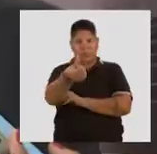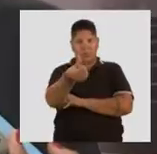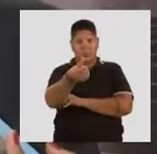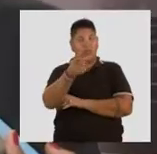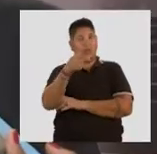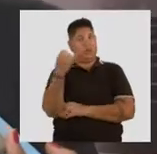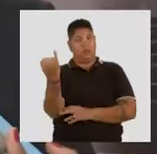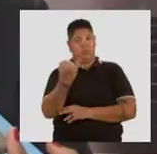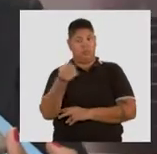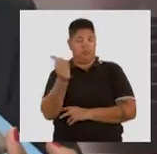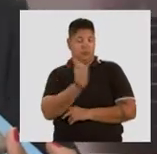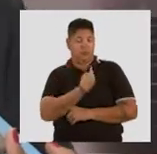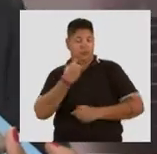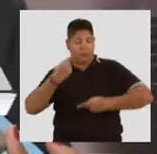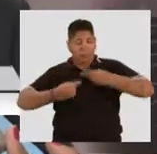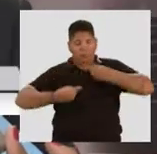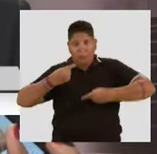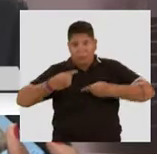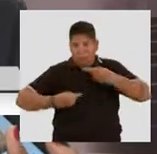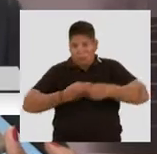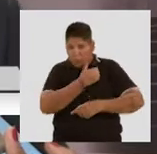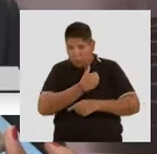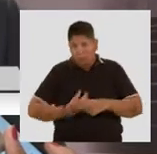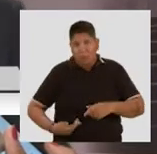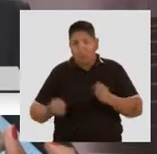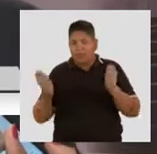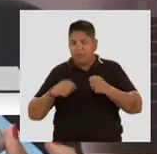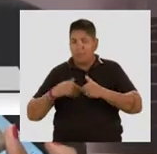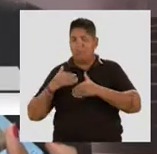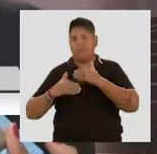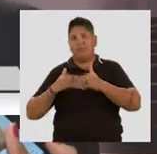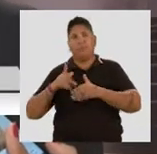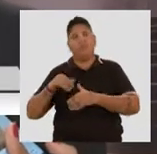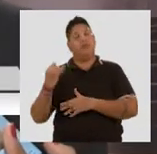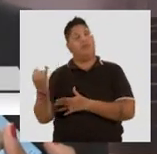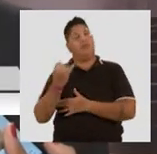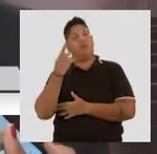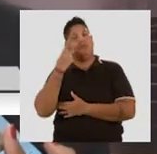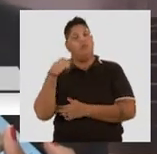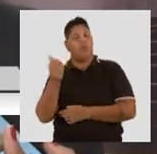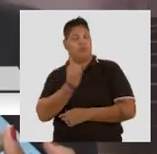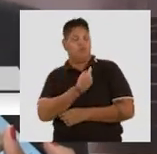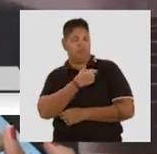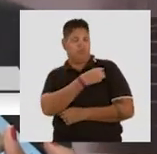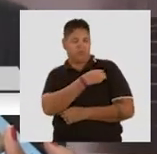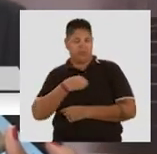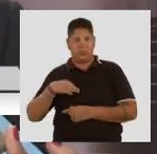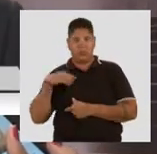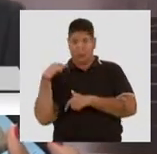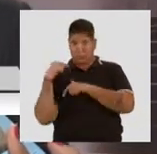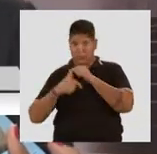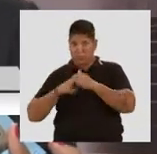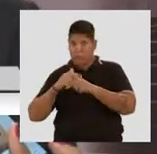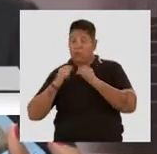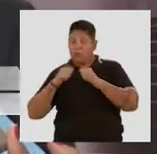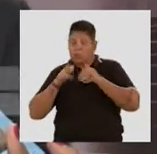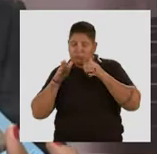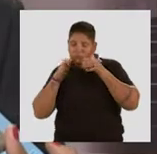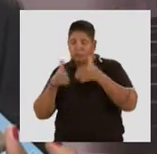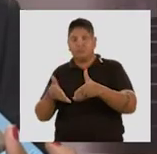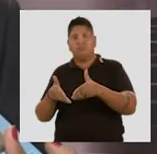países. Isso é importante para que políticas públicas possam ser desenvolvidas, isso é importante para que o Ministério Público do Trabalho